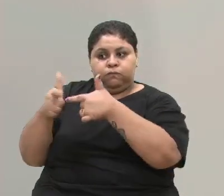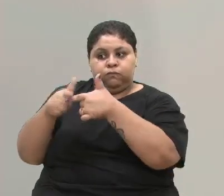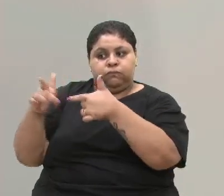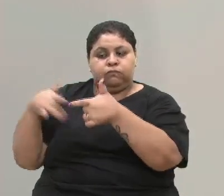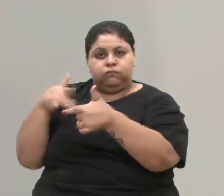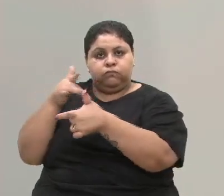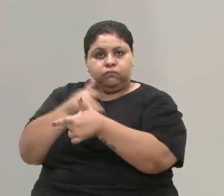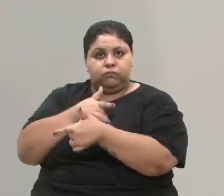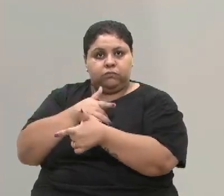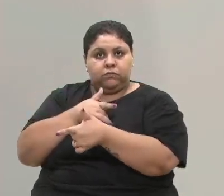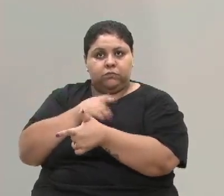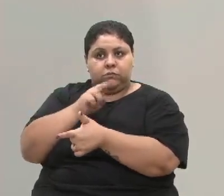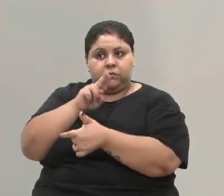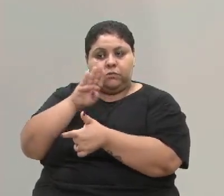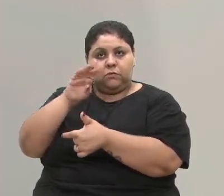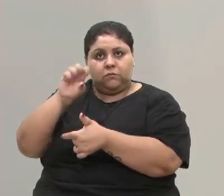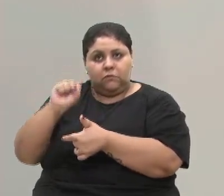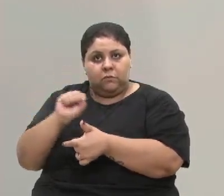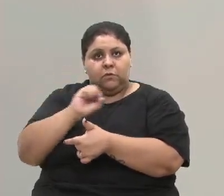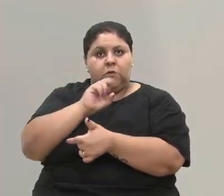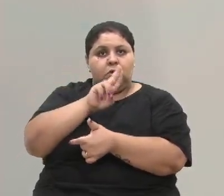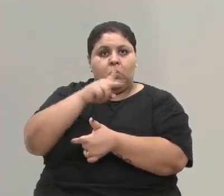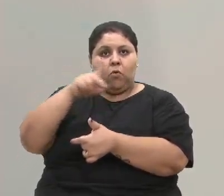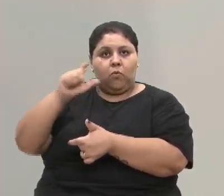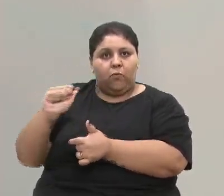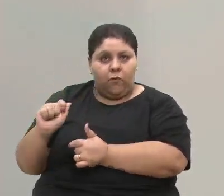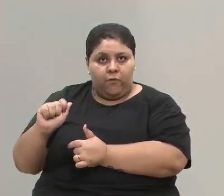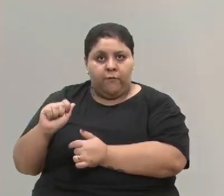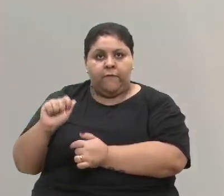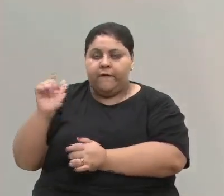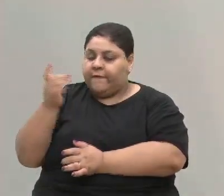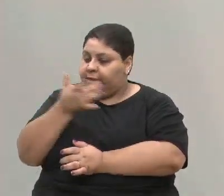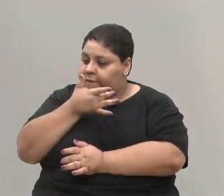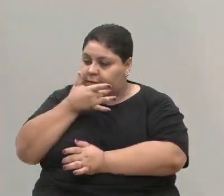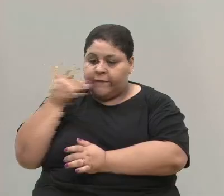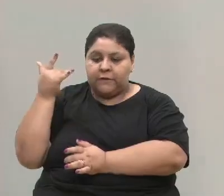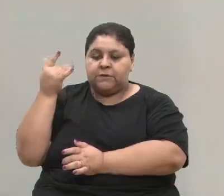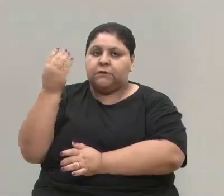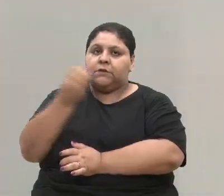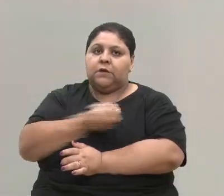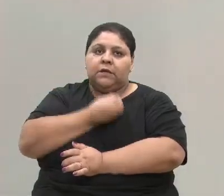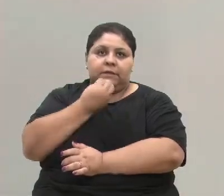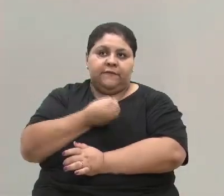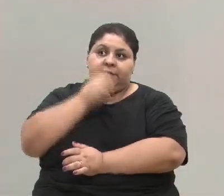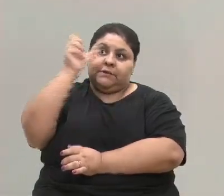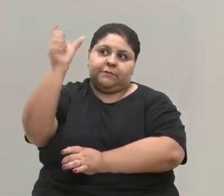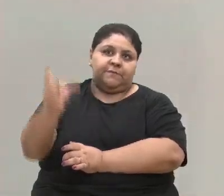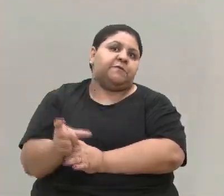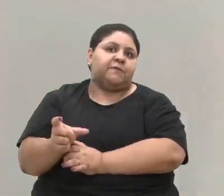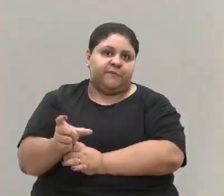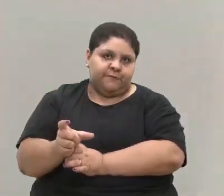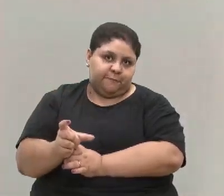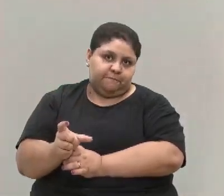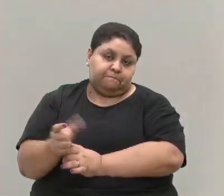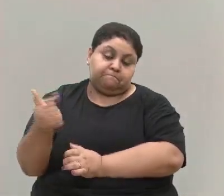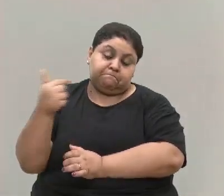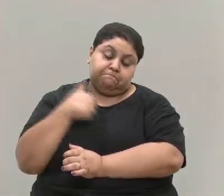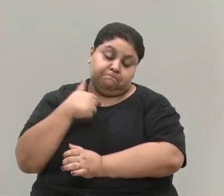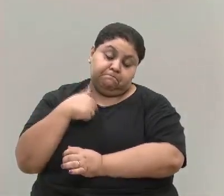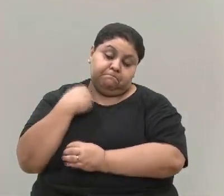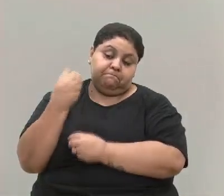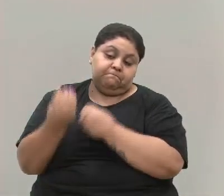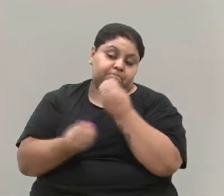saúde nas UBS, nas UPAs, facilita a vida das pessoas. E eu,